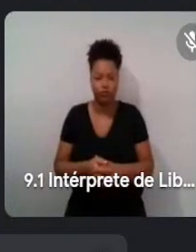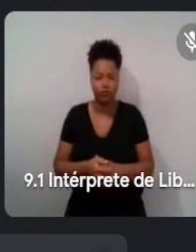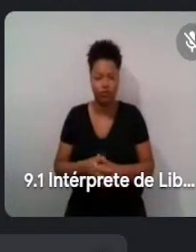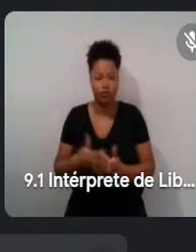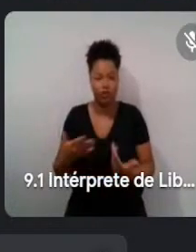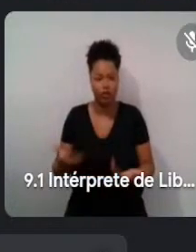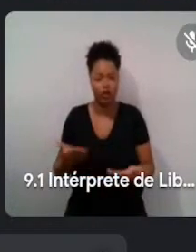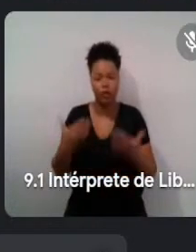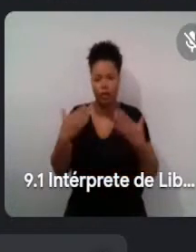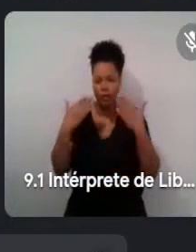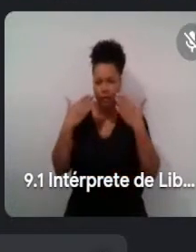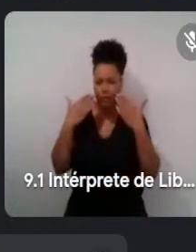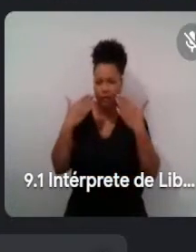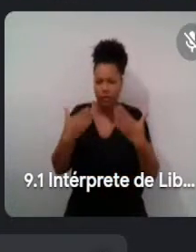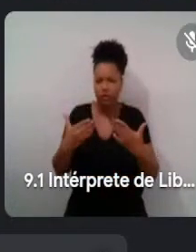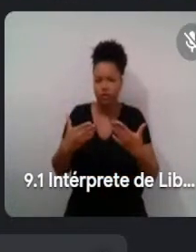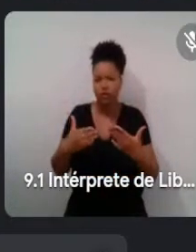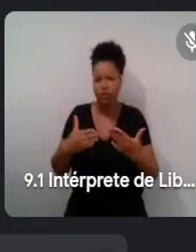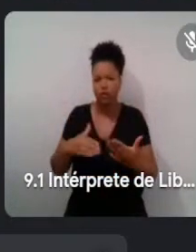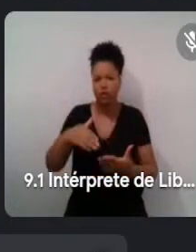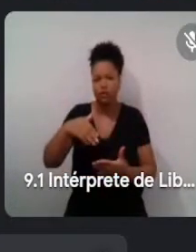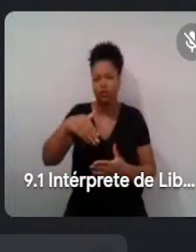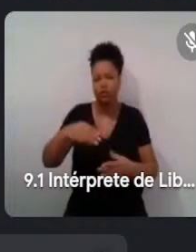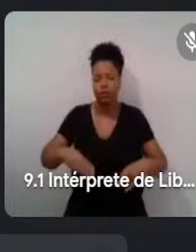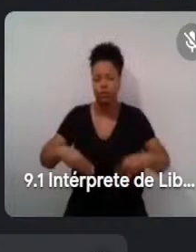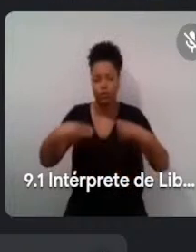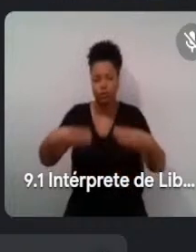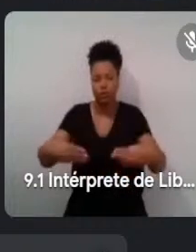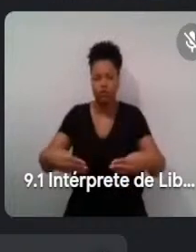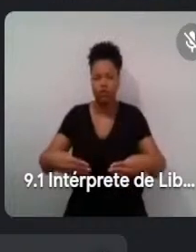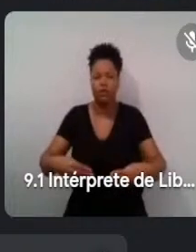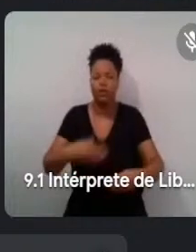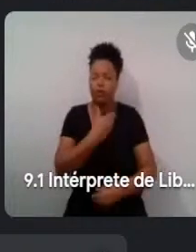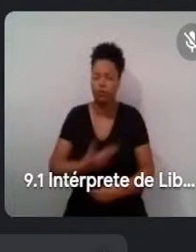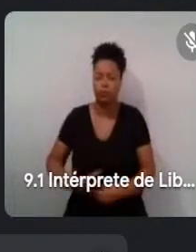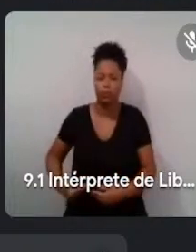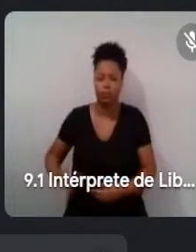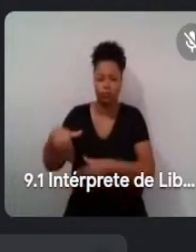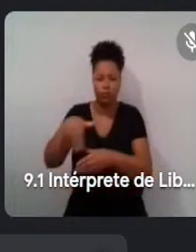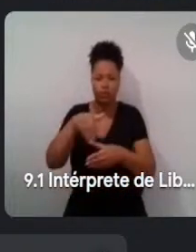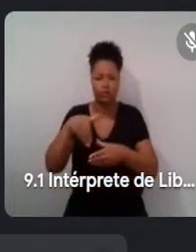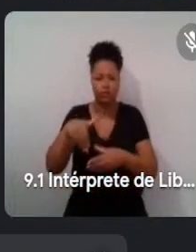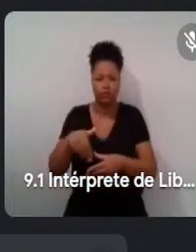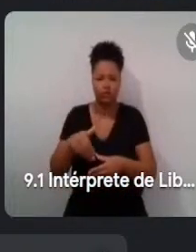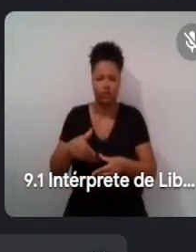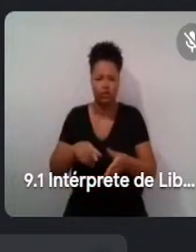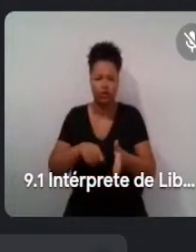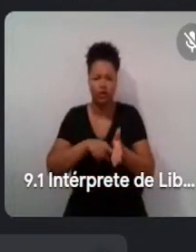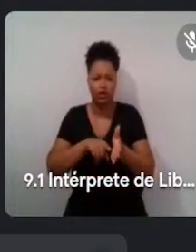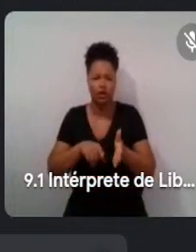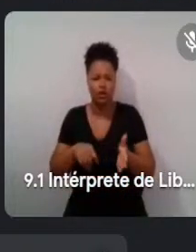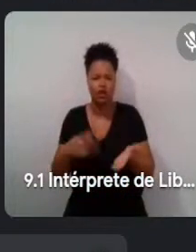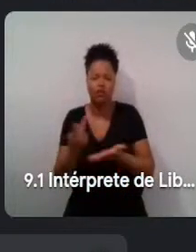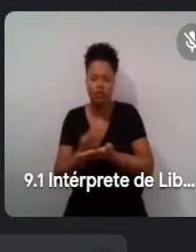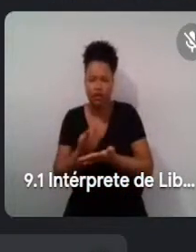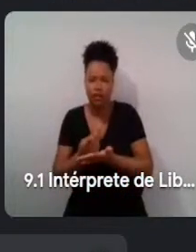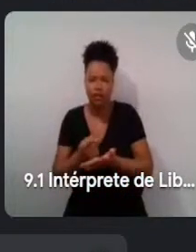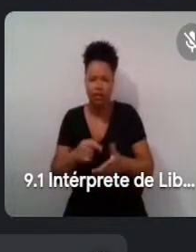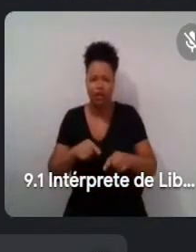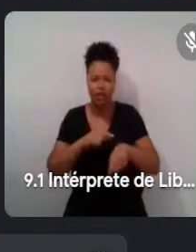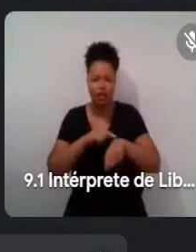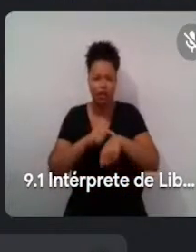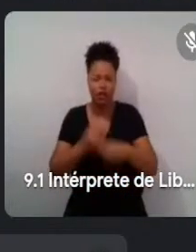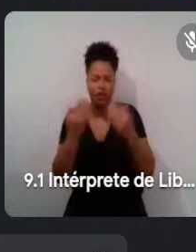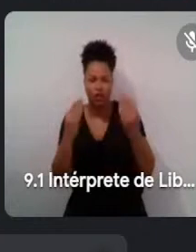Eleitoral, acho que houve algum equívoco na hora de ser prolatado, e que foi analisado como se fosse a questão da